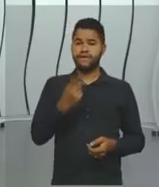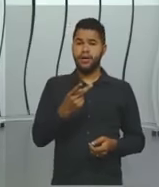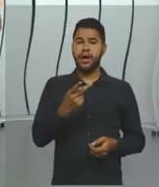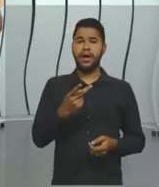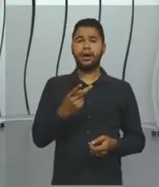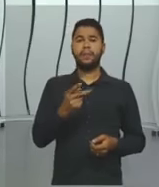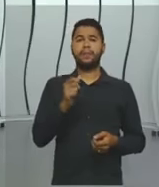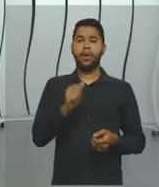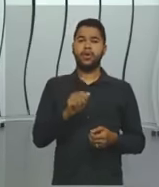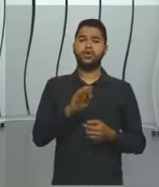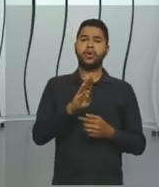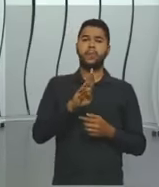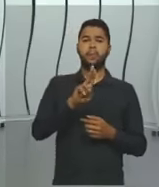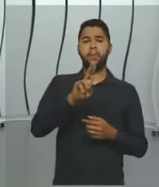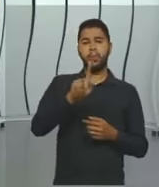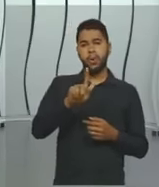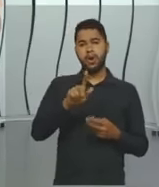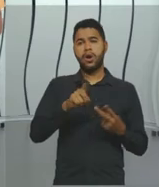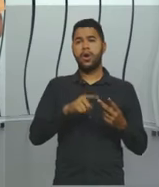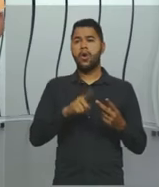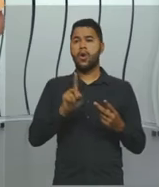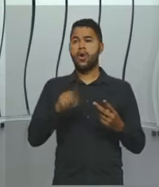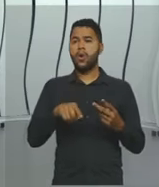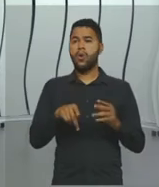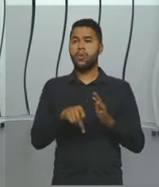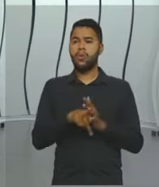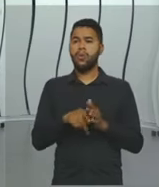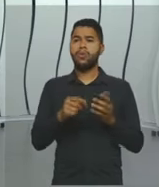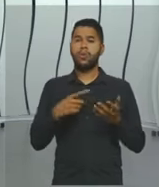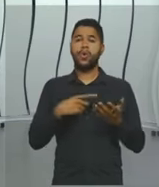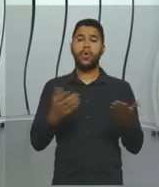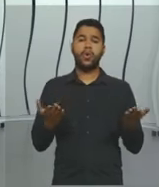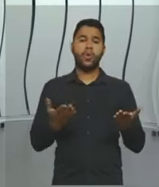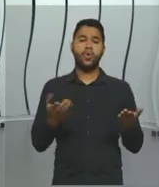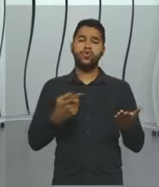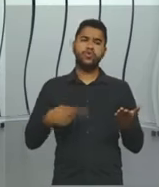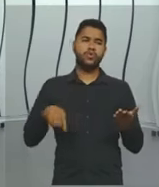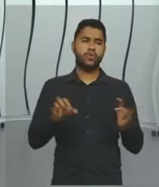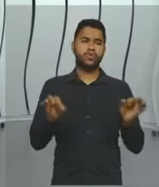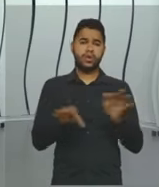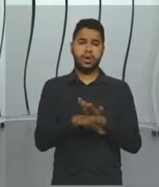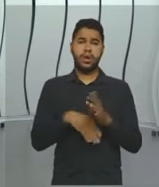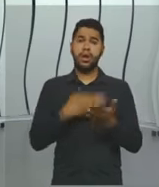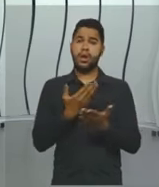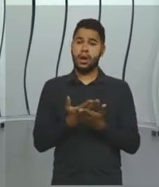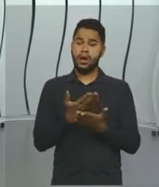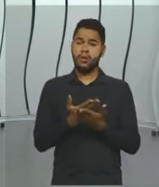heartburn para dizer azia, ok? Então, hoje a gente está finalizando a